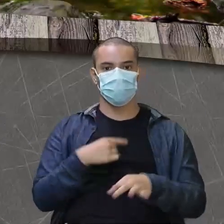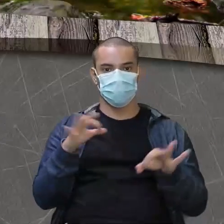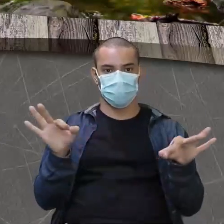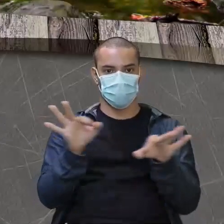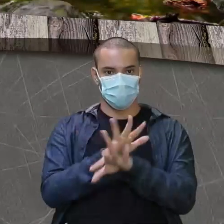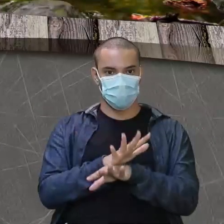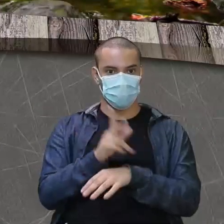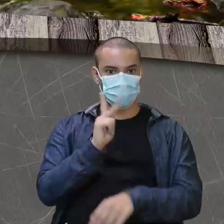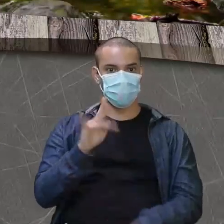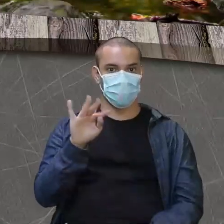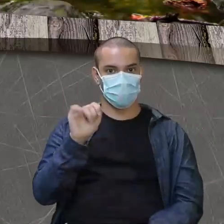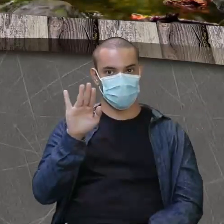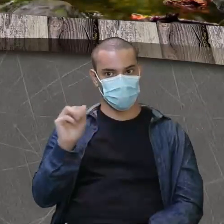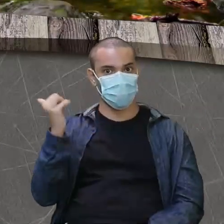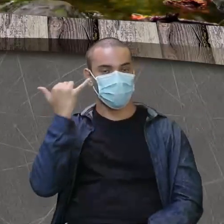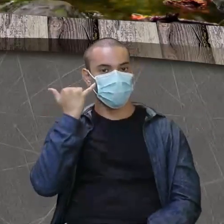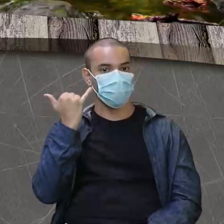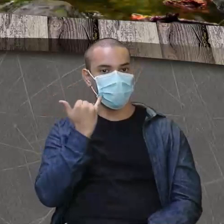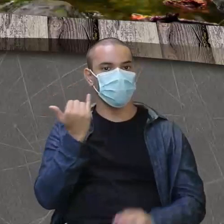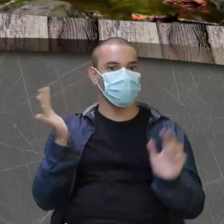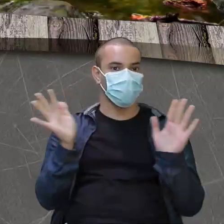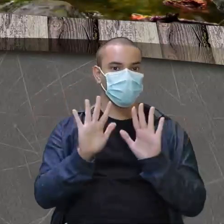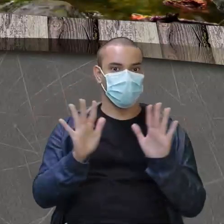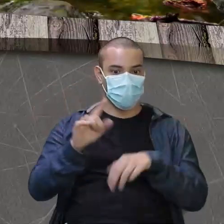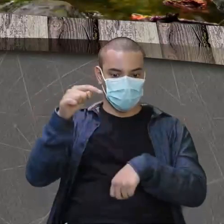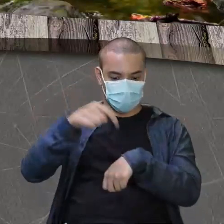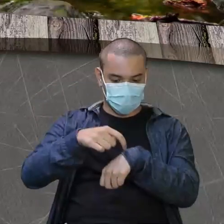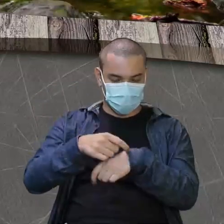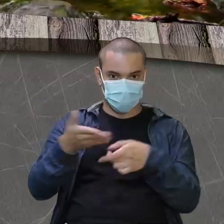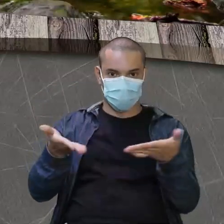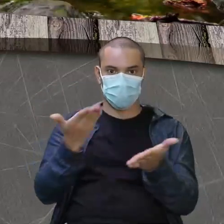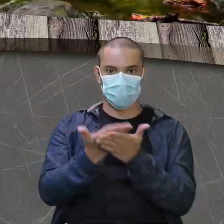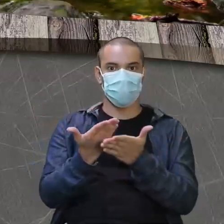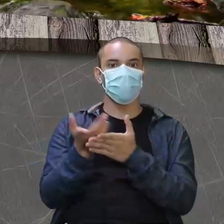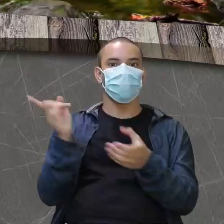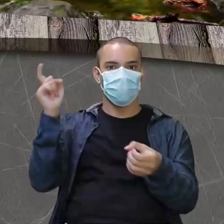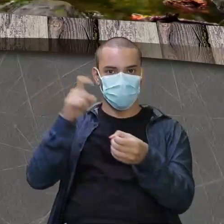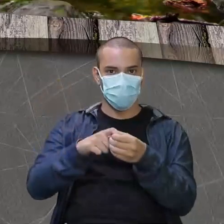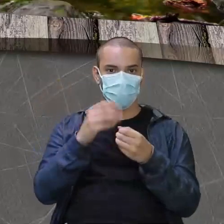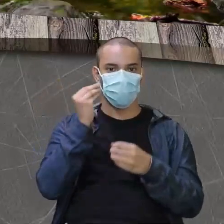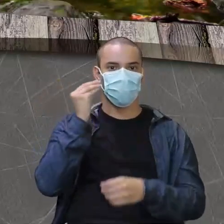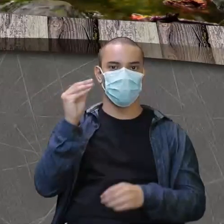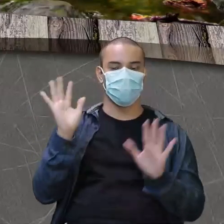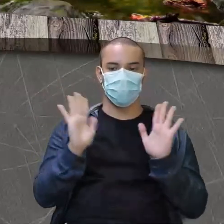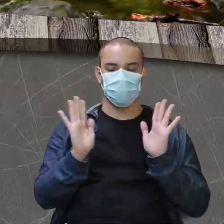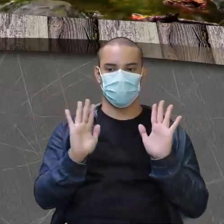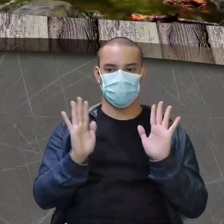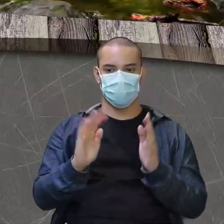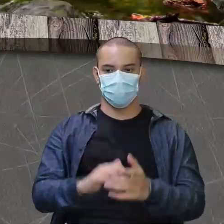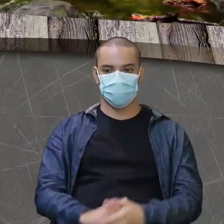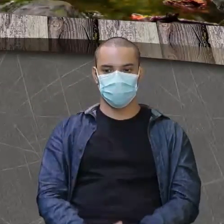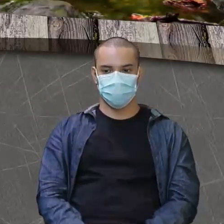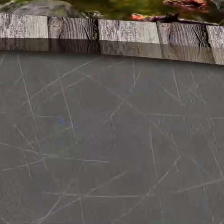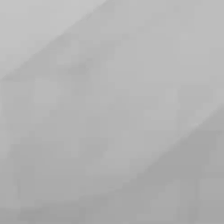aqui. Prof. Tabita, Vitor, vão se despedindo desta aula. Já já a gente se vê. Beijo, tchau, tchau.